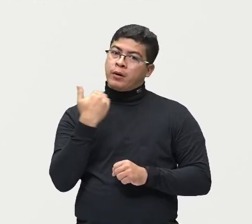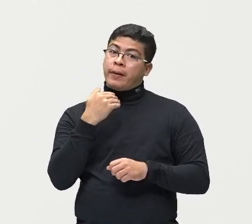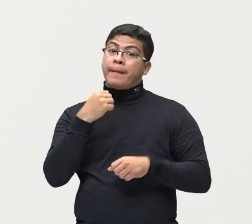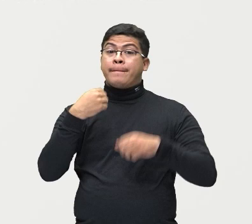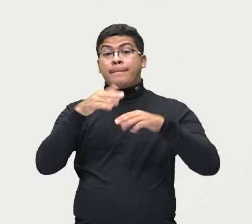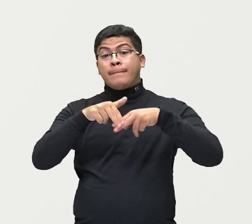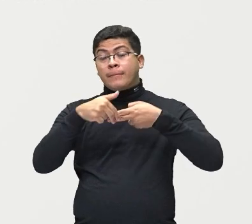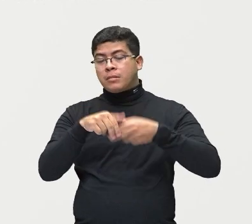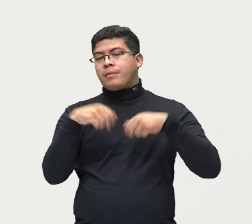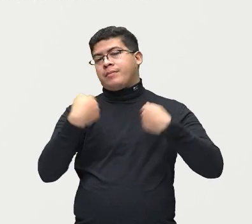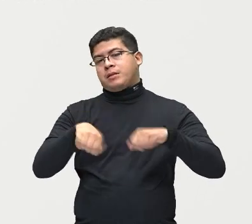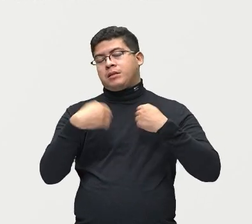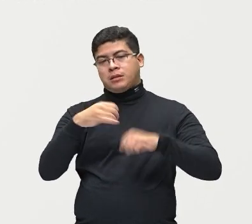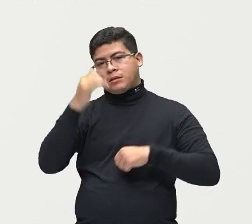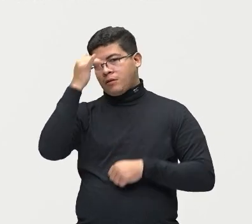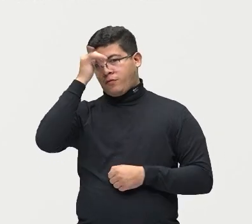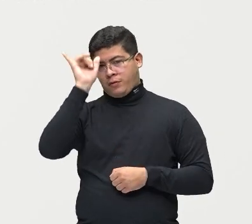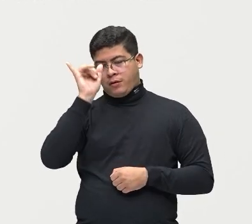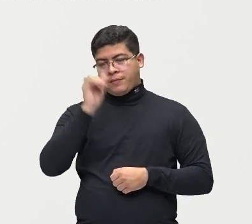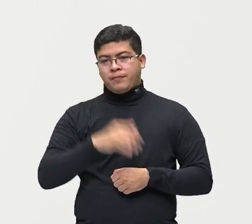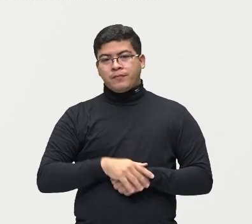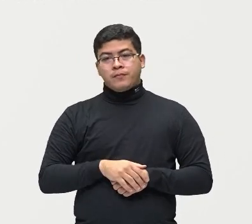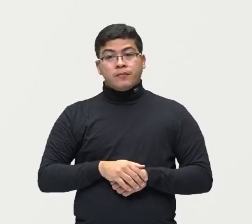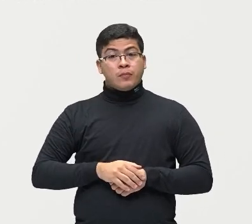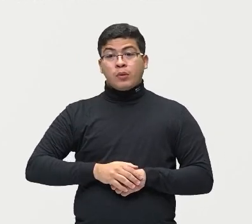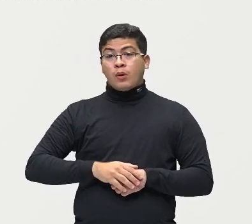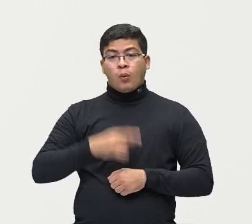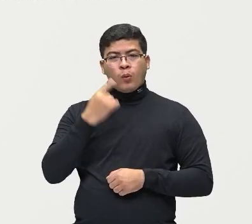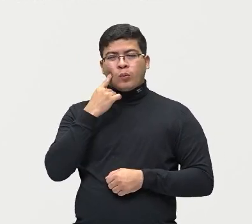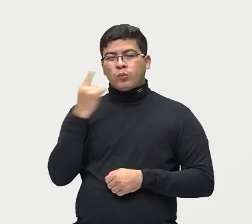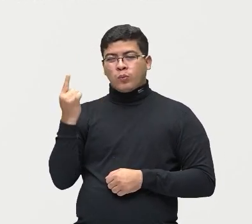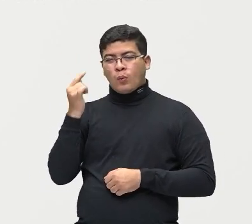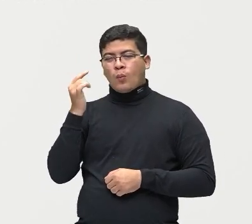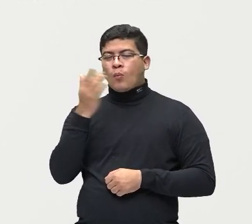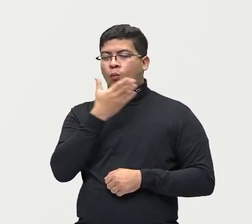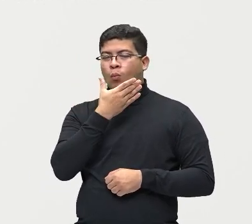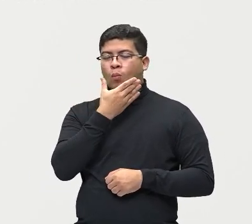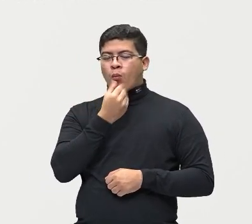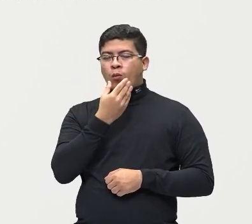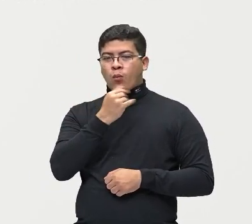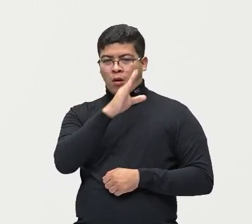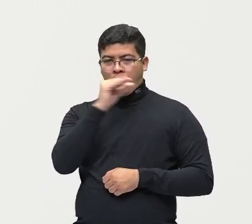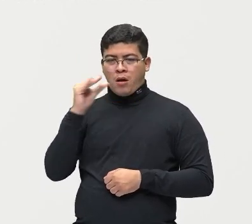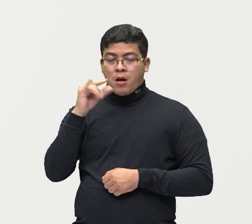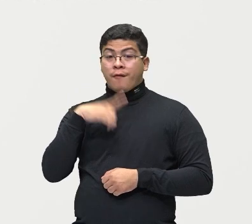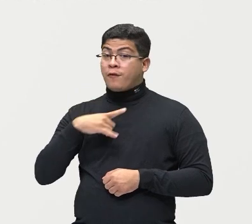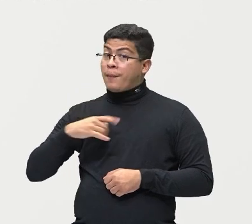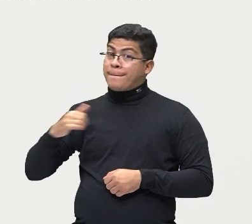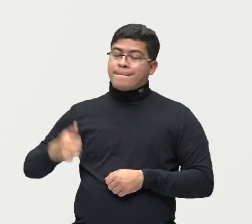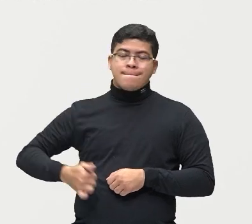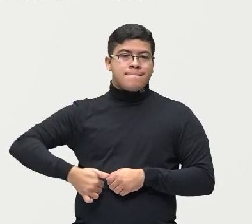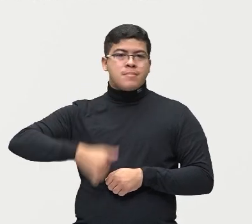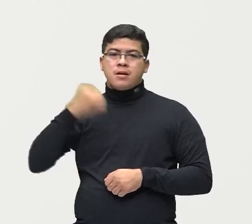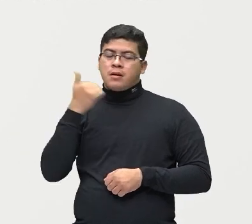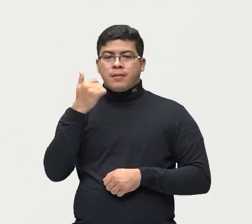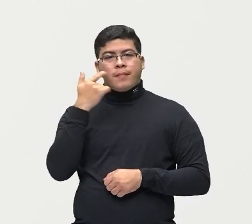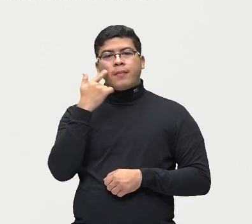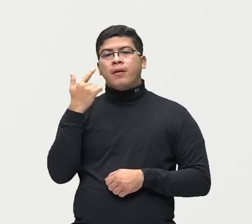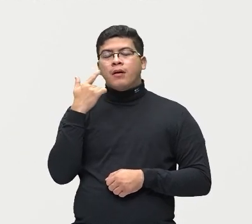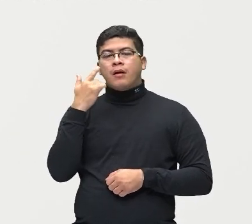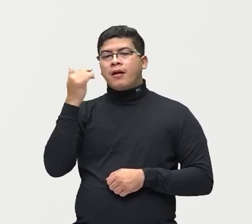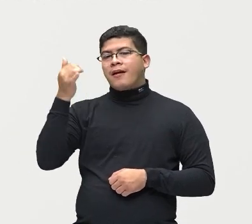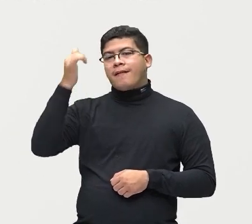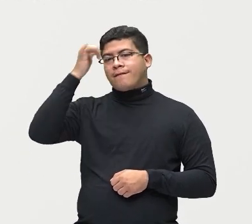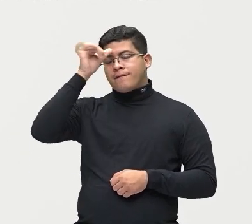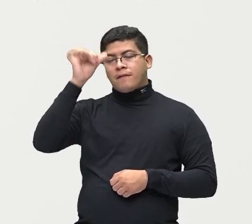o menino, ele foi o primeiro ser humano da história a ser vacinado e salvo da